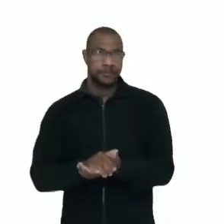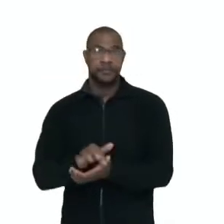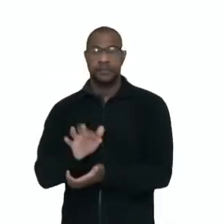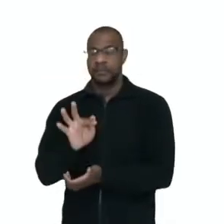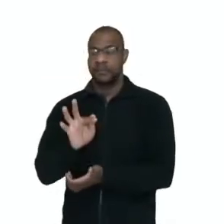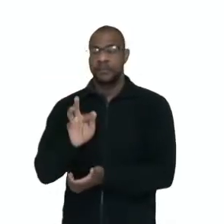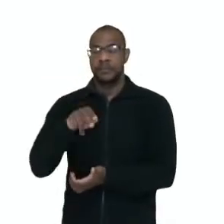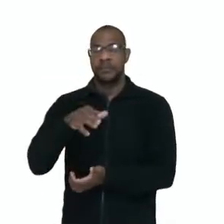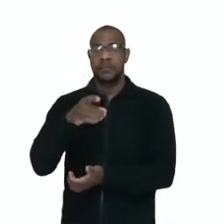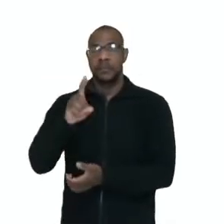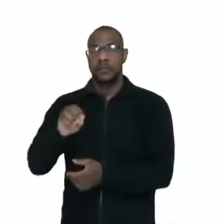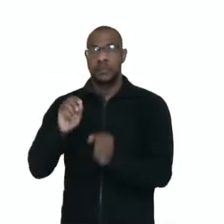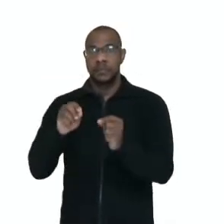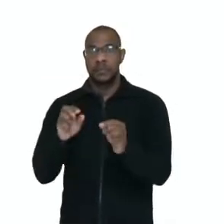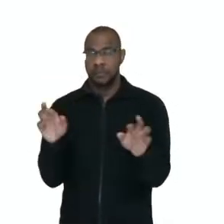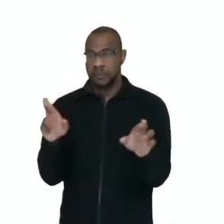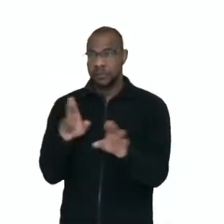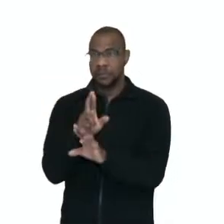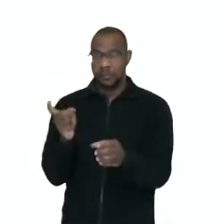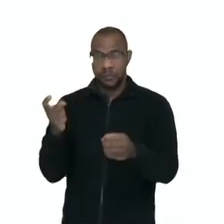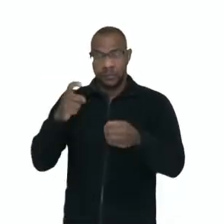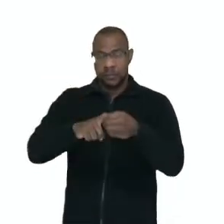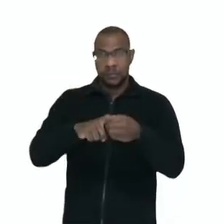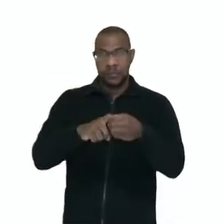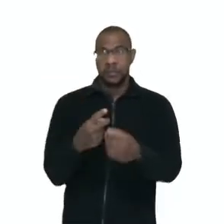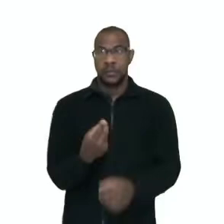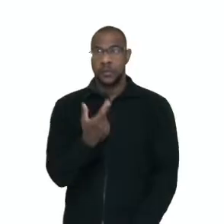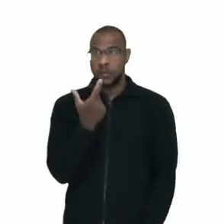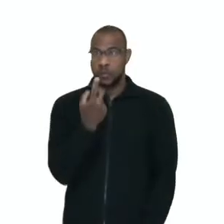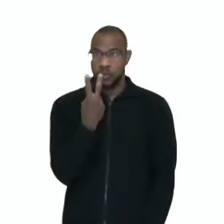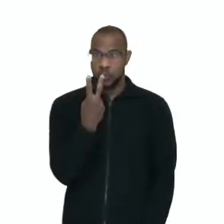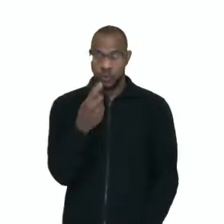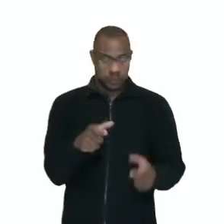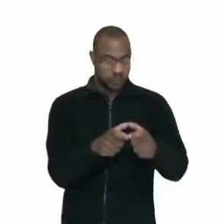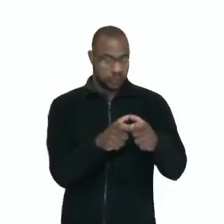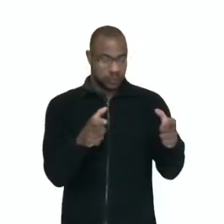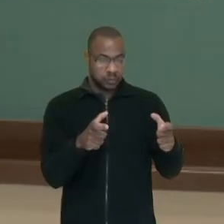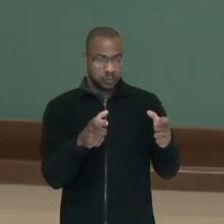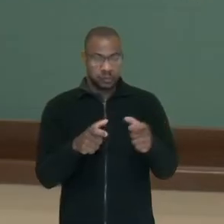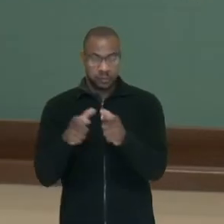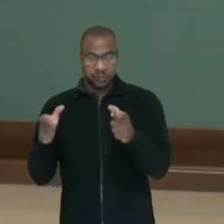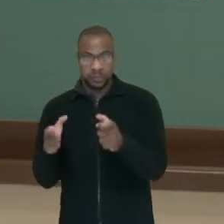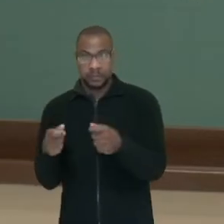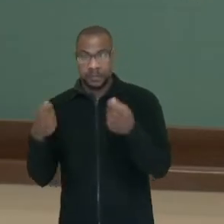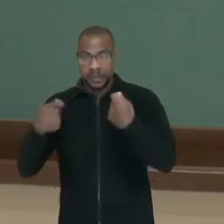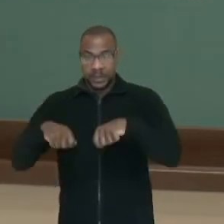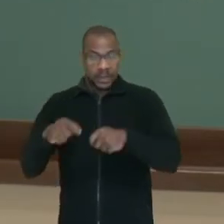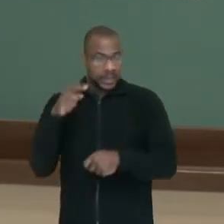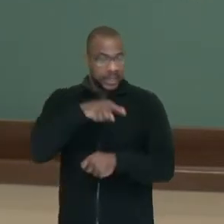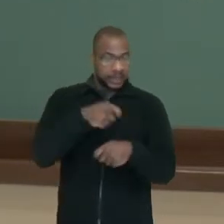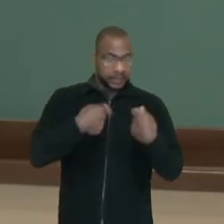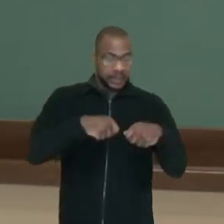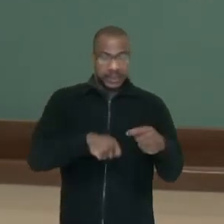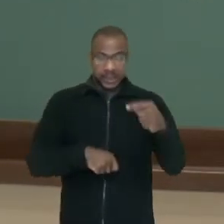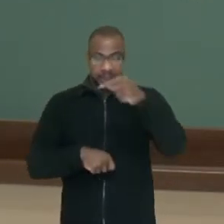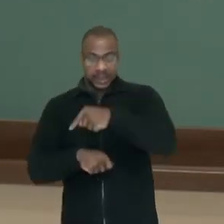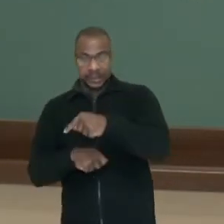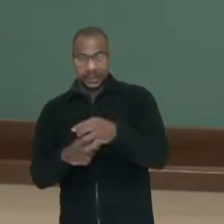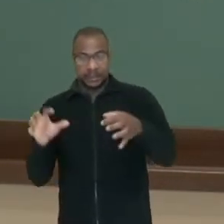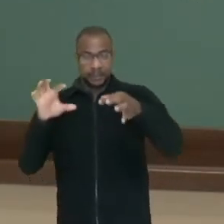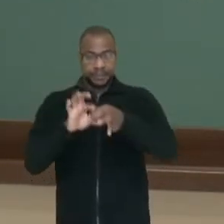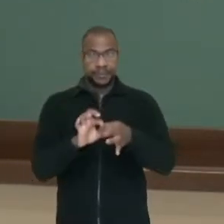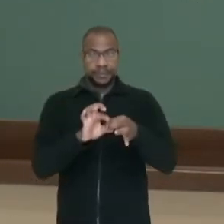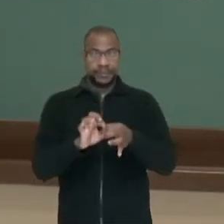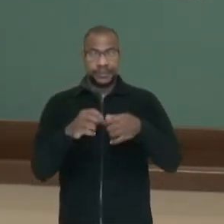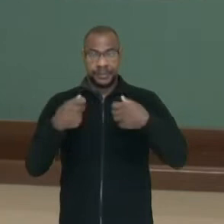Função é uma relação de dependência entre duas grandezas. Uma coisa que depende da outra. Elas estão